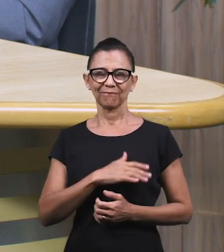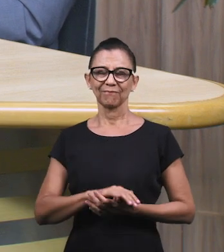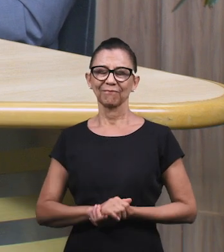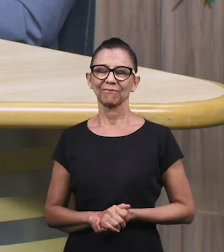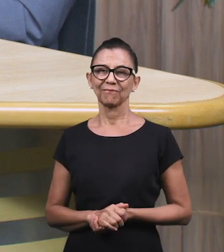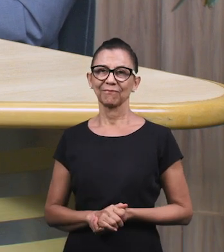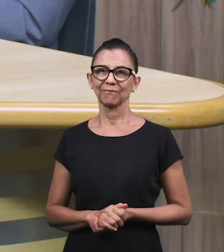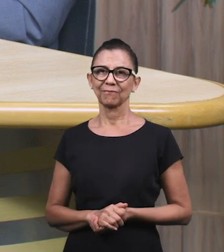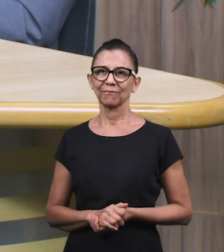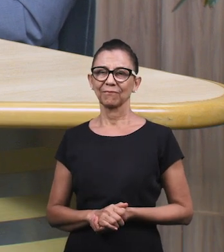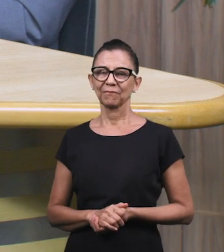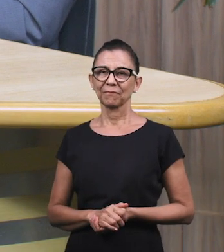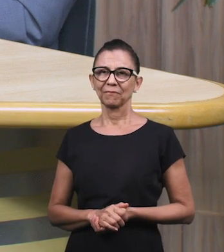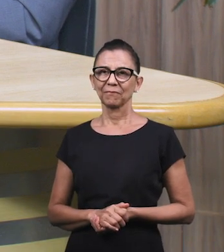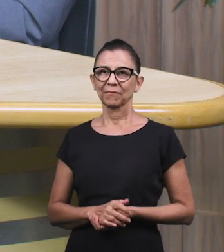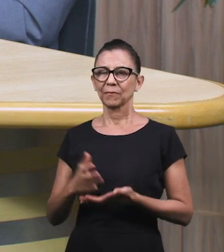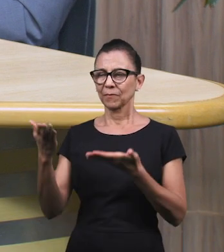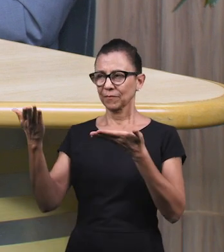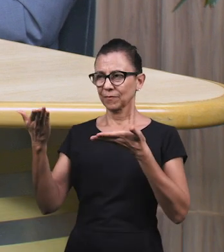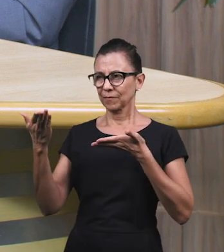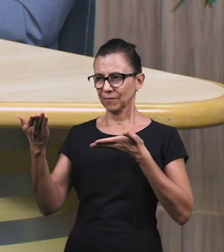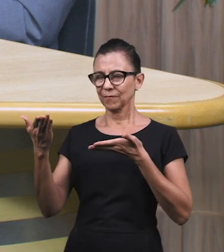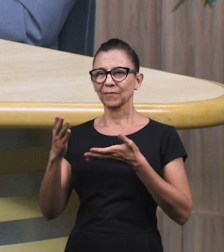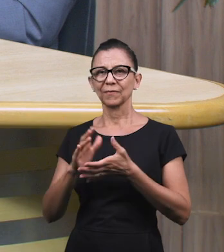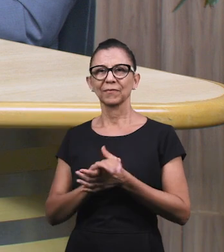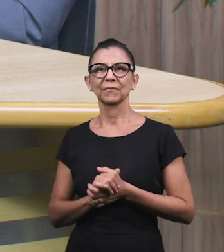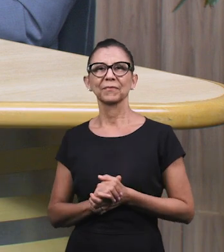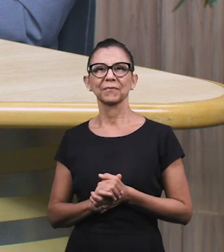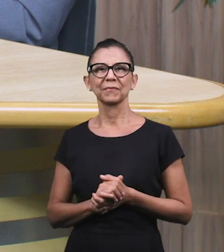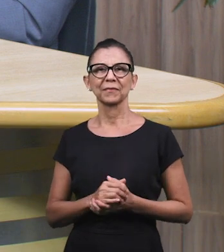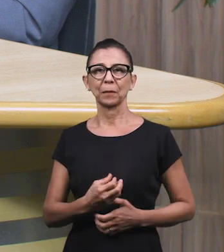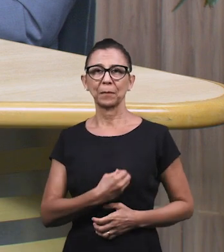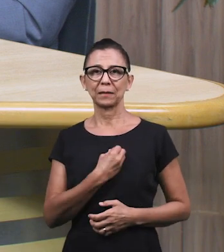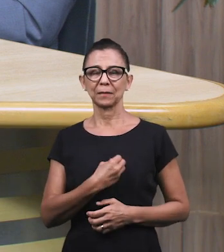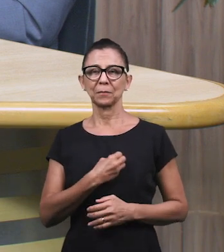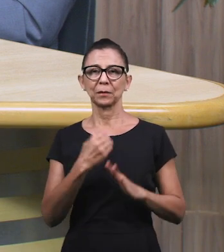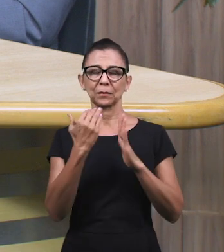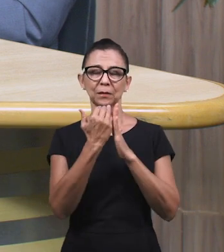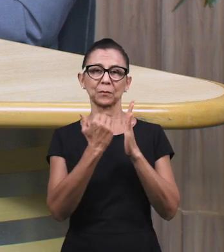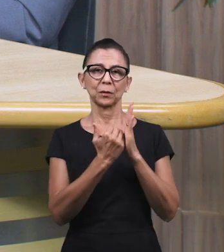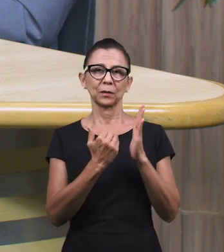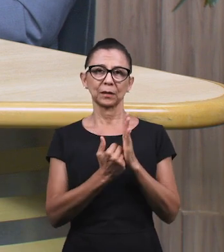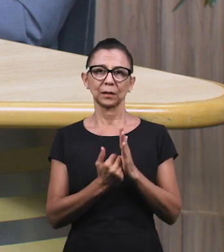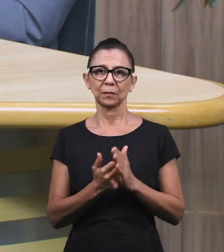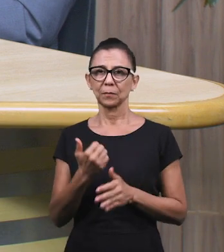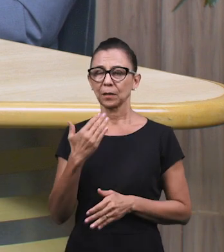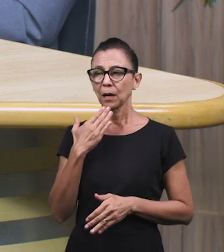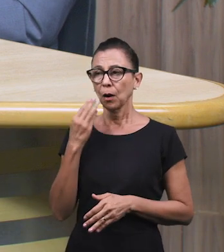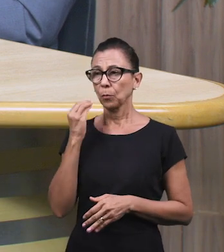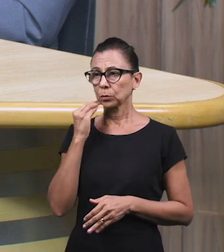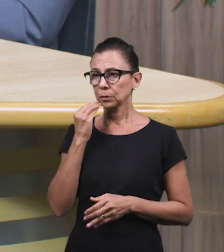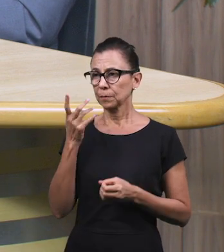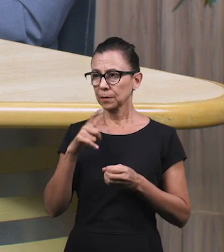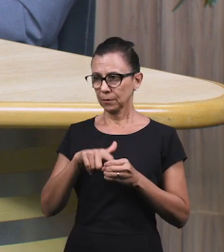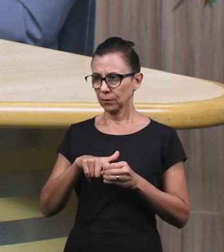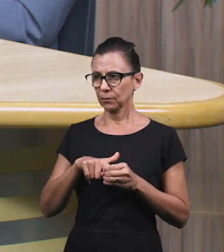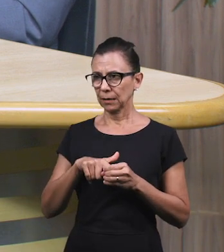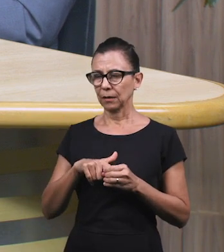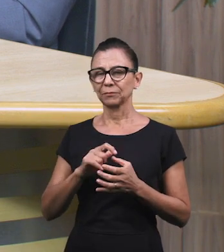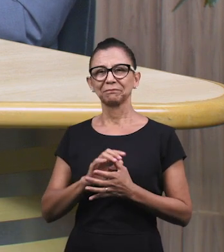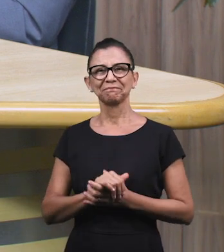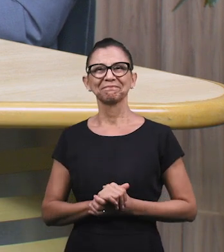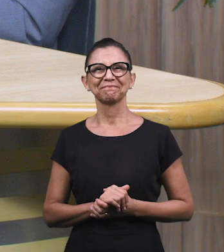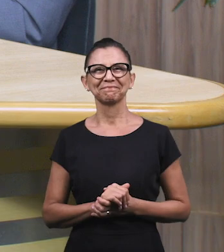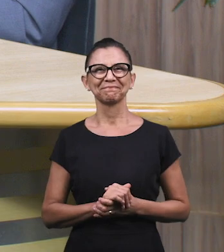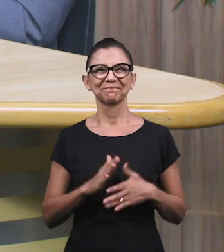tê-lo conosco aqui abordando esse assunto. Uma alegria. Já fica o convite para que em outras oportunidades você esteja de volta aqui para a gente tratar de outros assuntos da